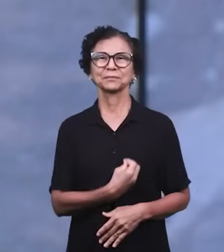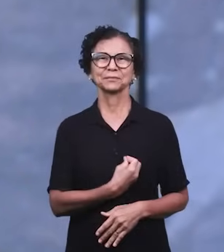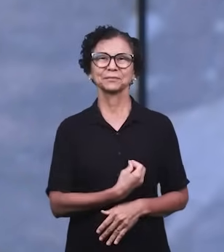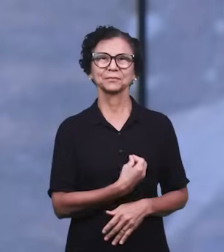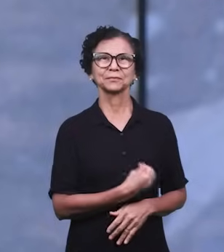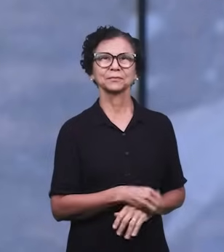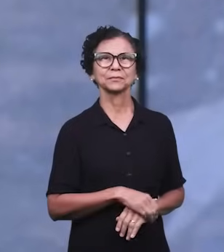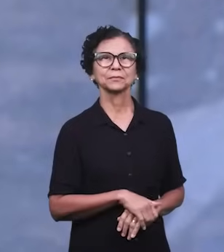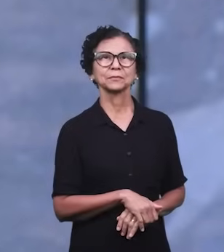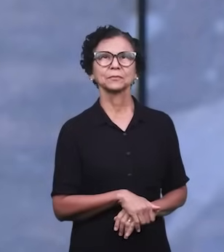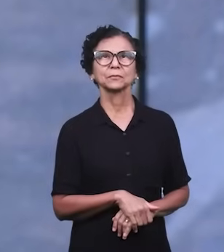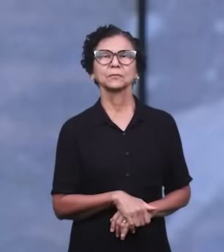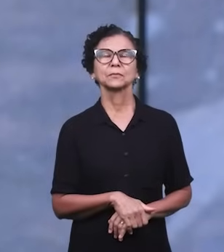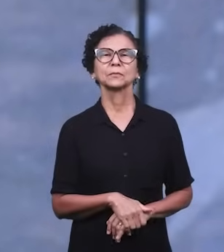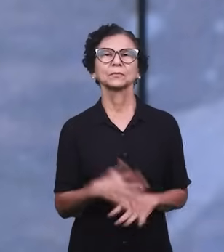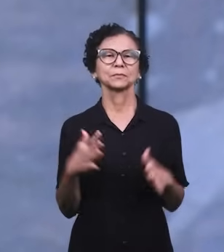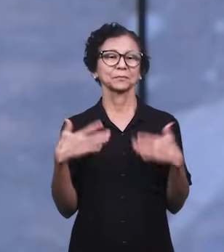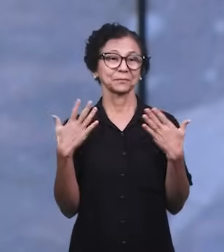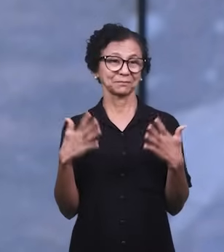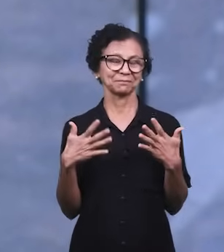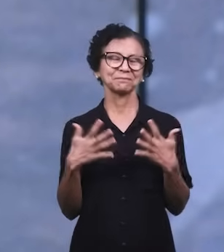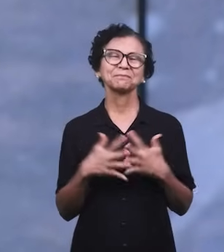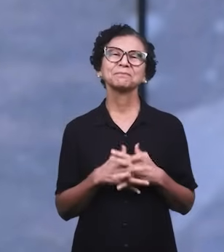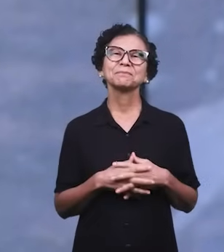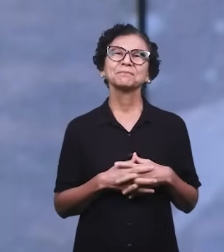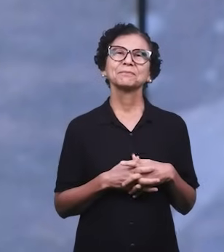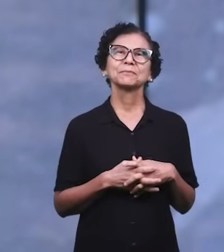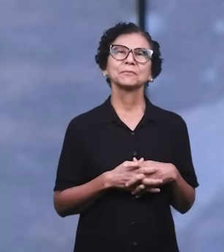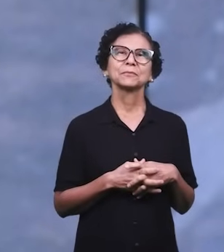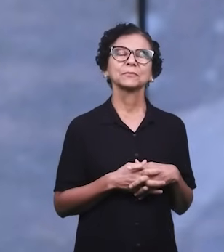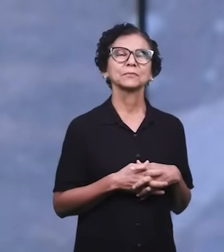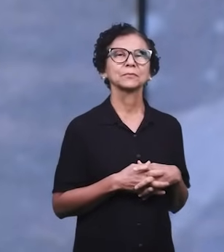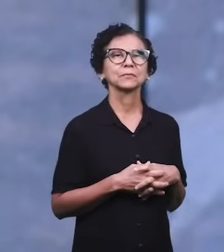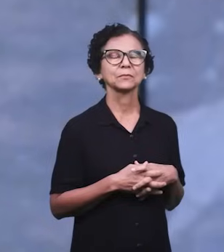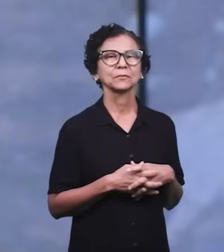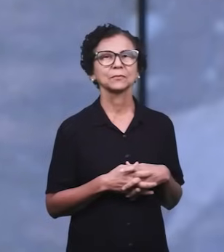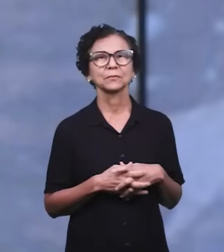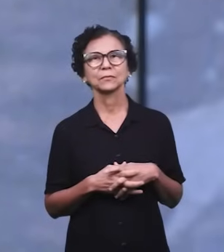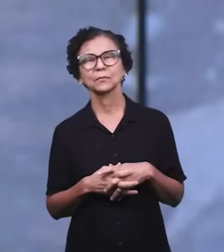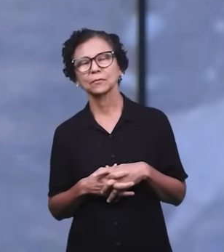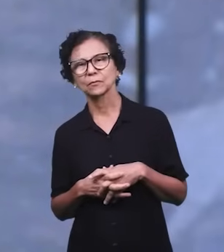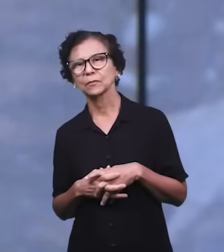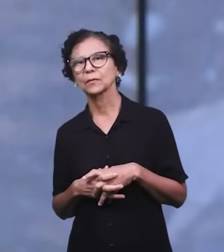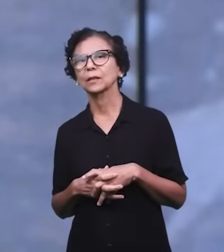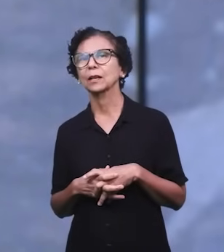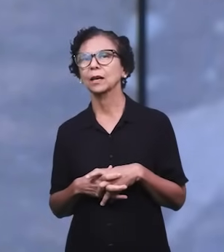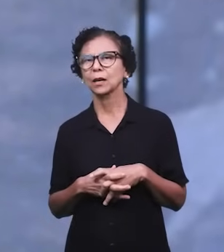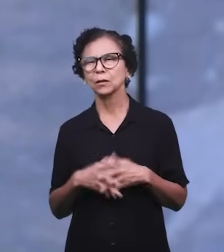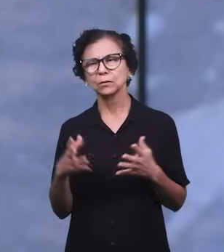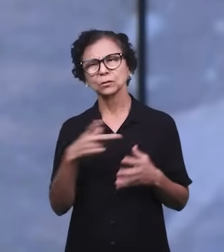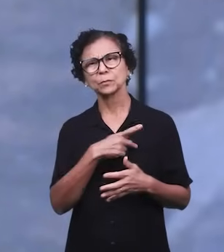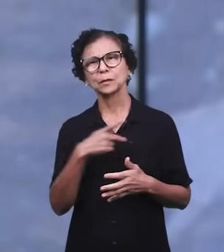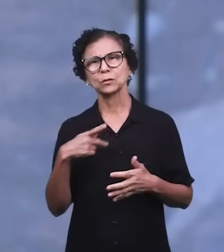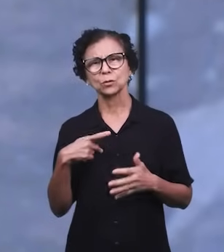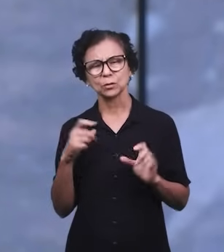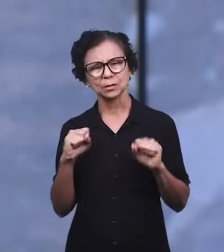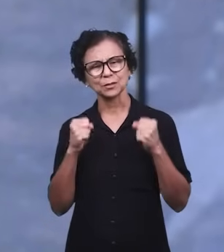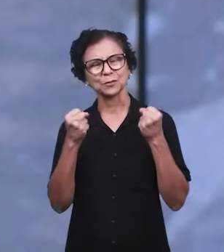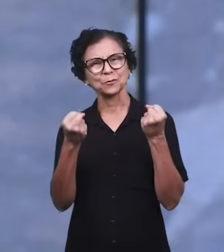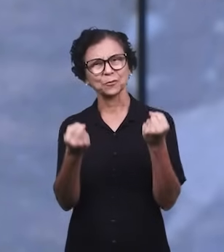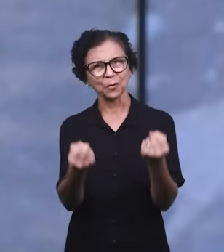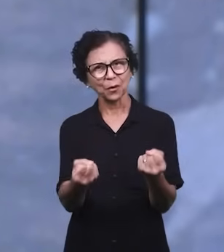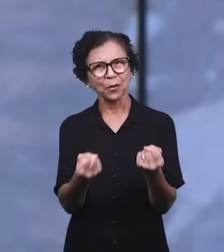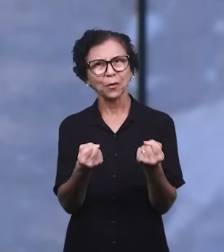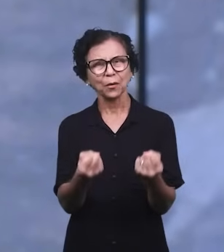aqui conosco. Nós nos alegramos muito pelos pastores, né, pela vida dos pastores, pelo tempo dedicado, que estão